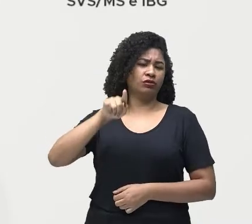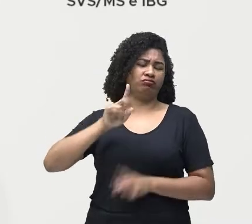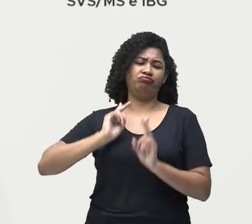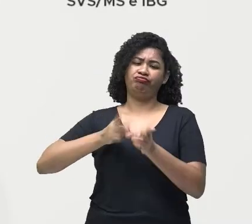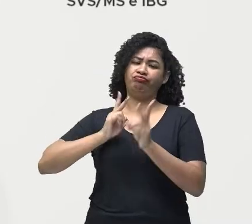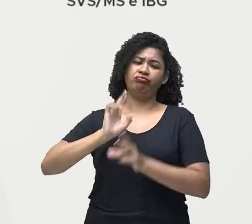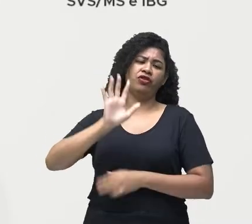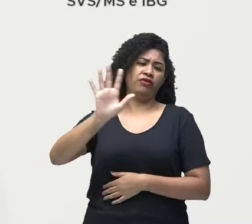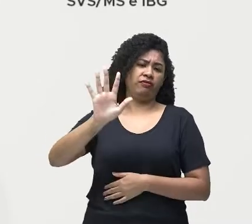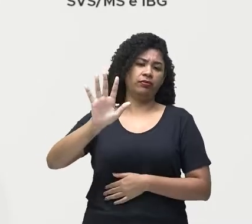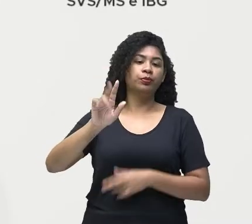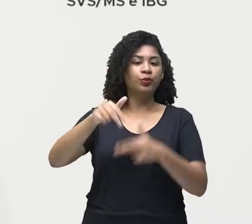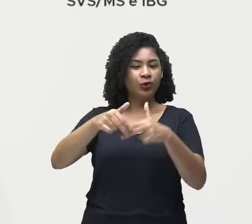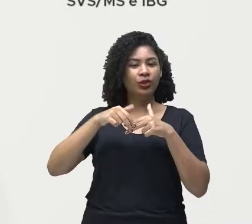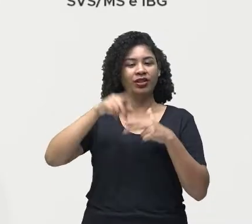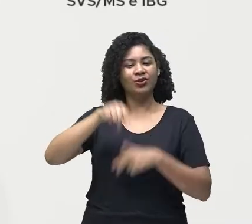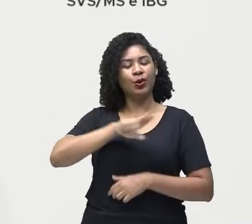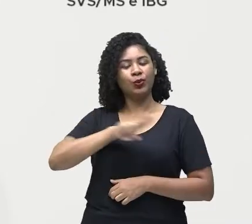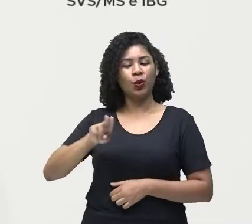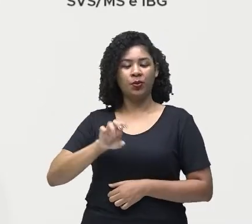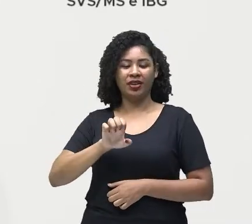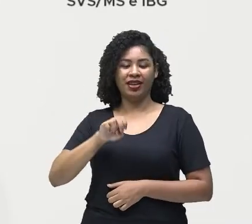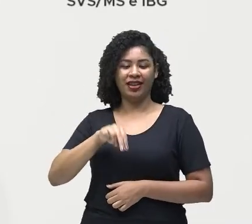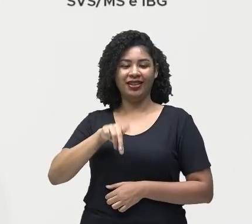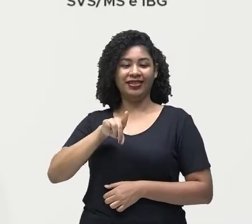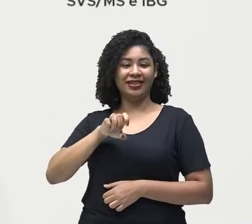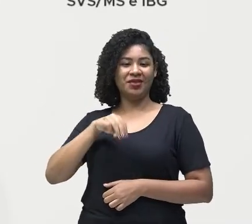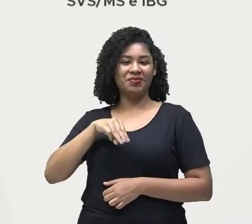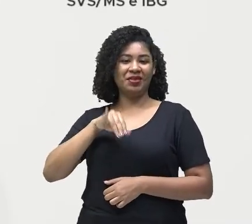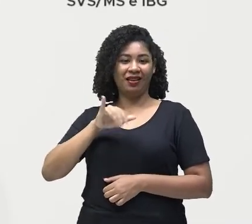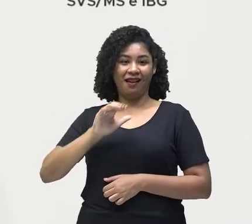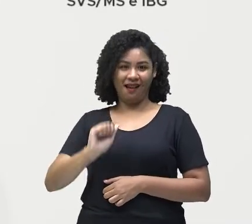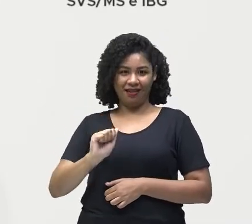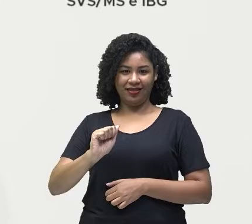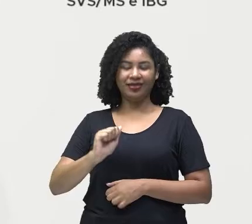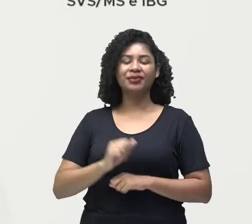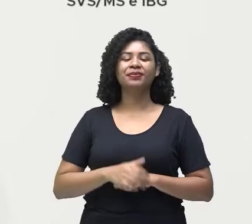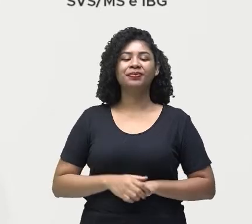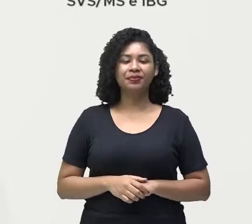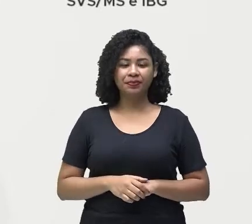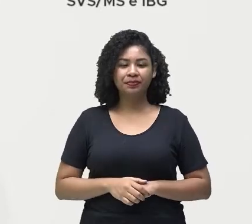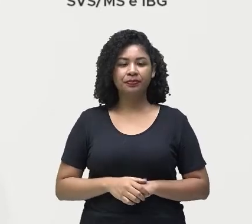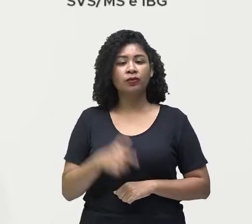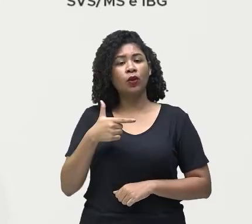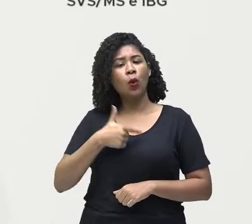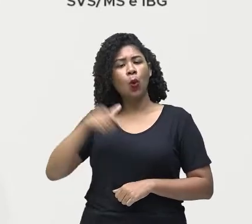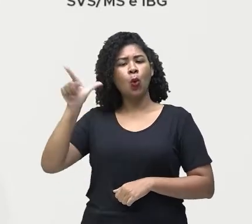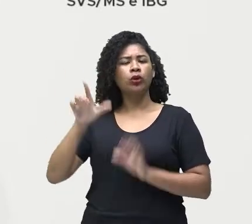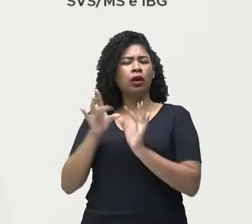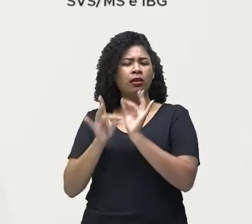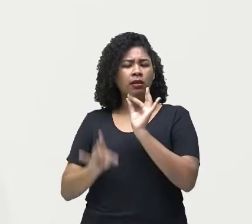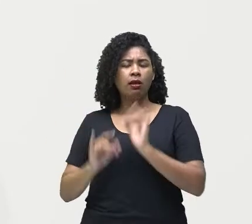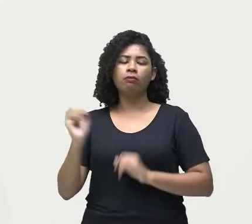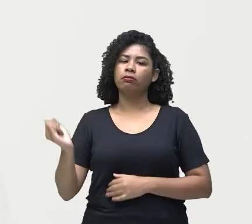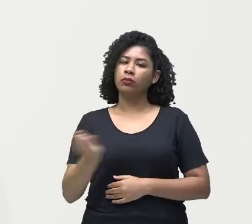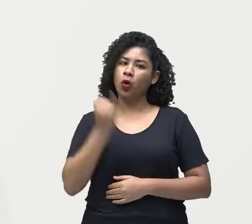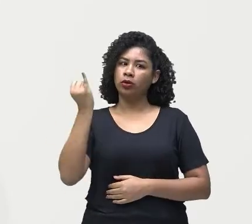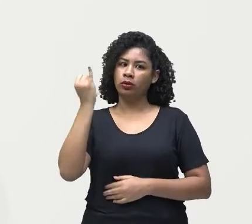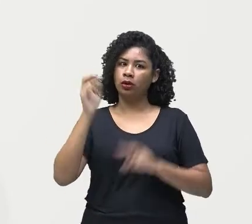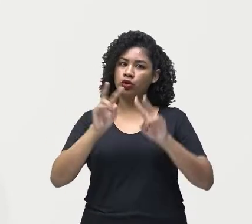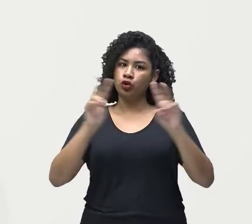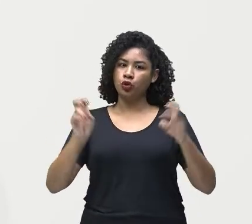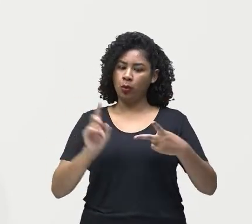malária já é uma doença endêmica na nossa região. Outra questão importante sobre as